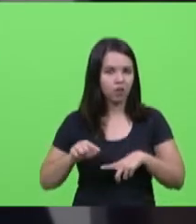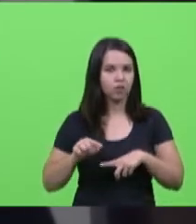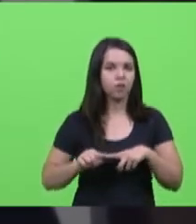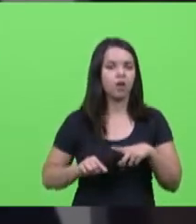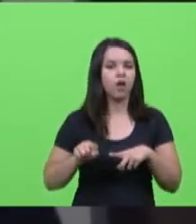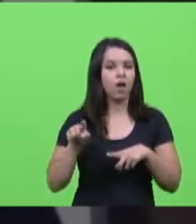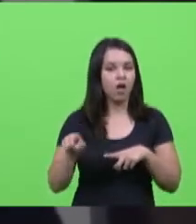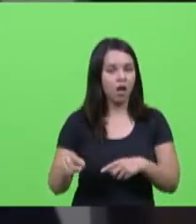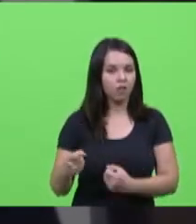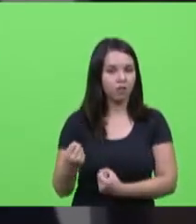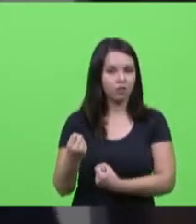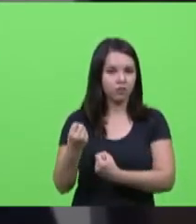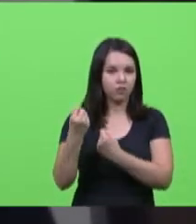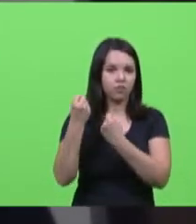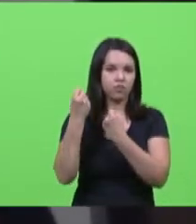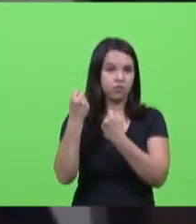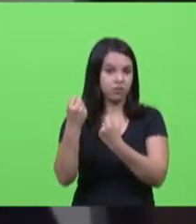força